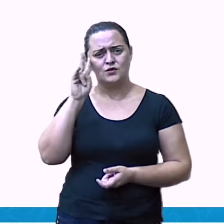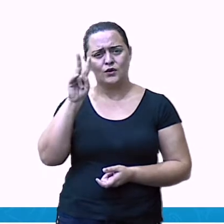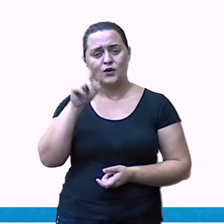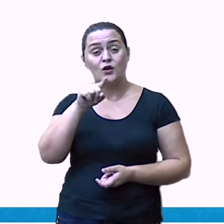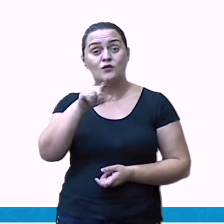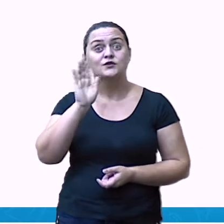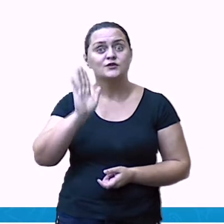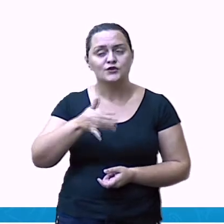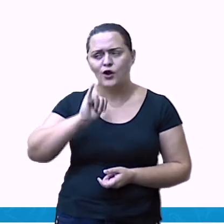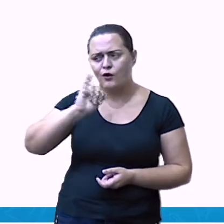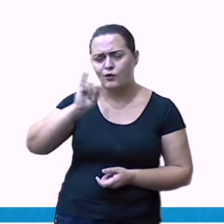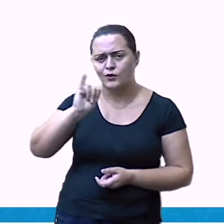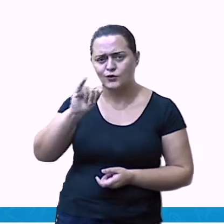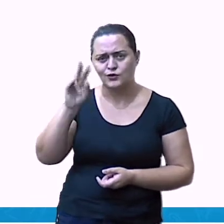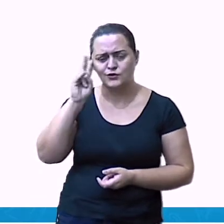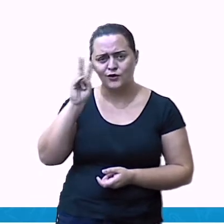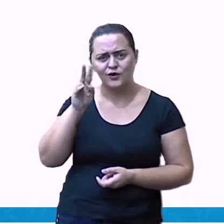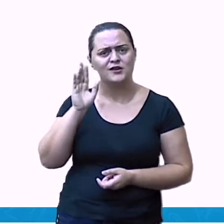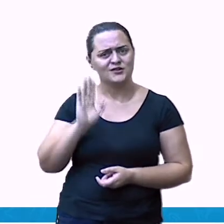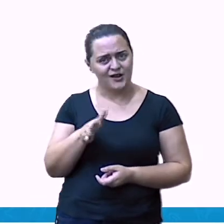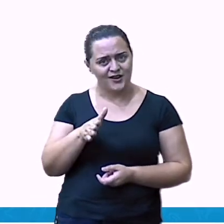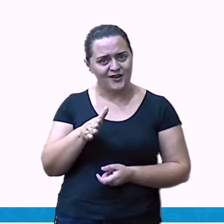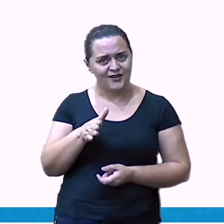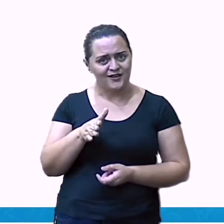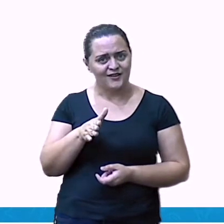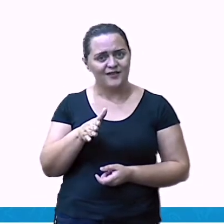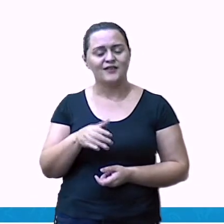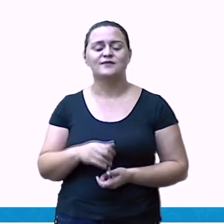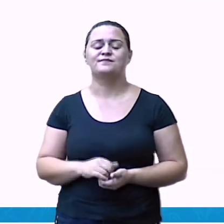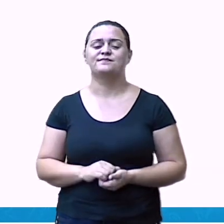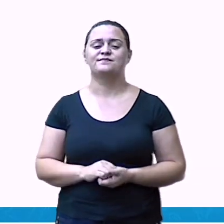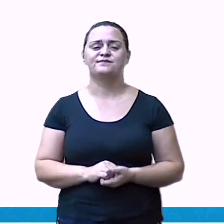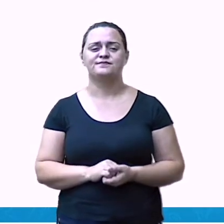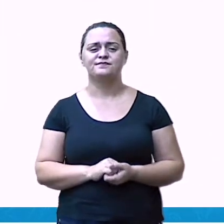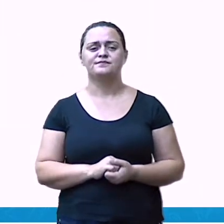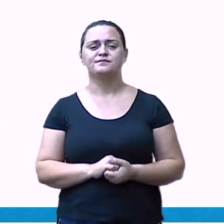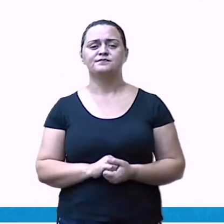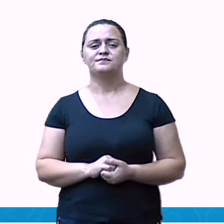contou? E você já respondeu essa questão aí?